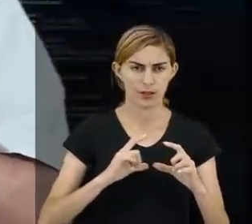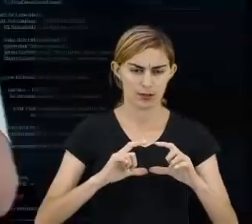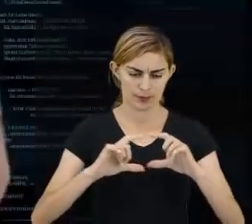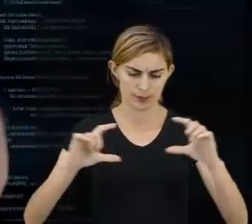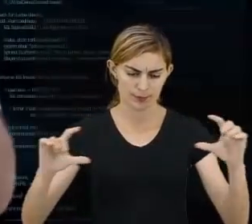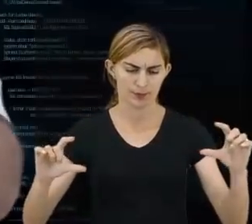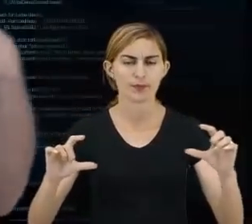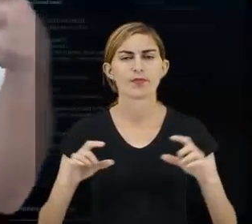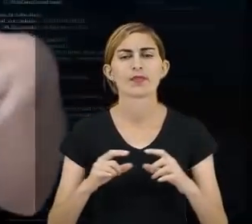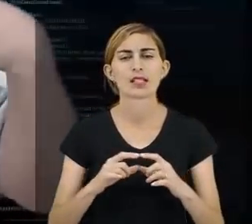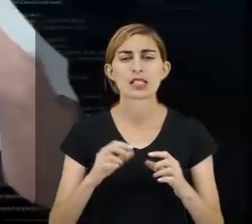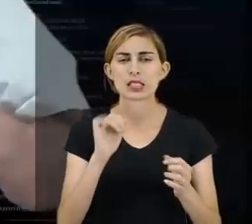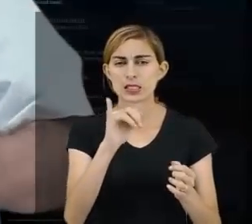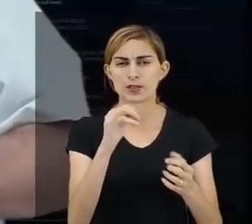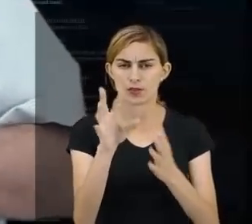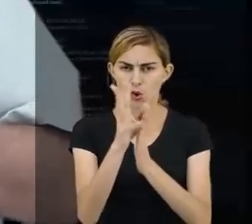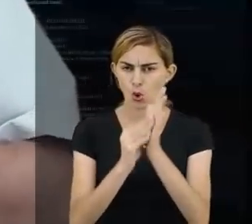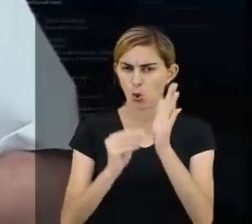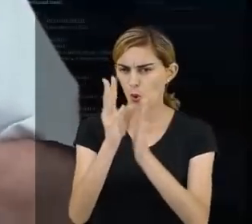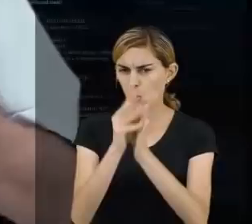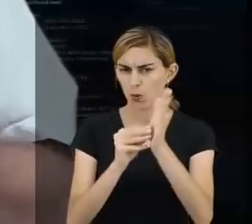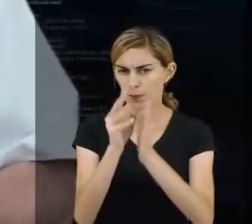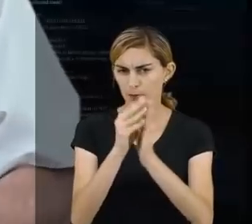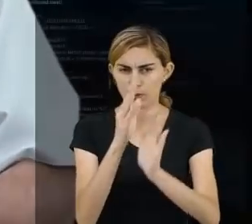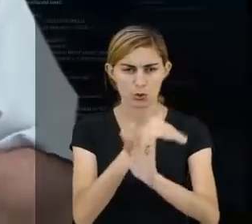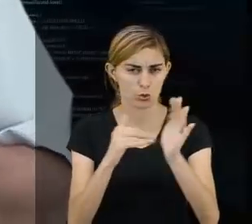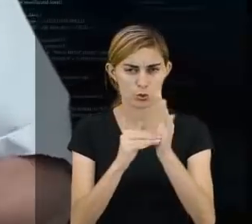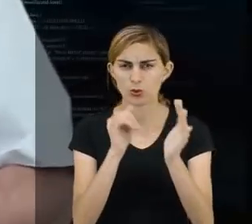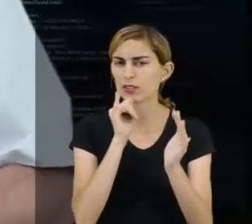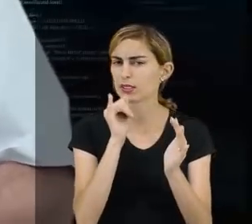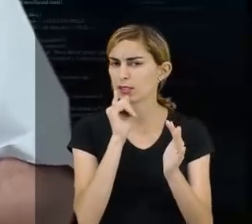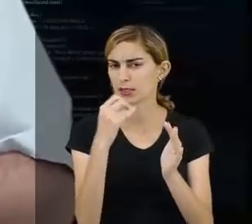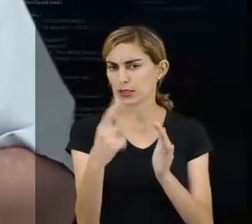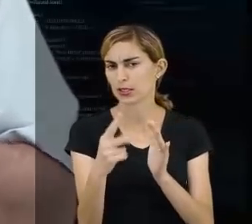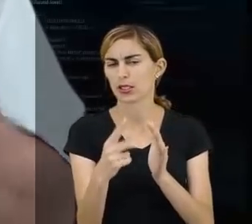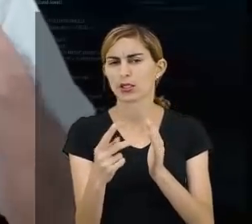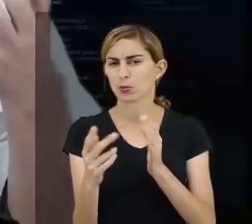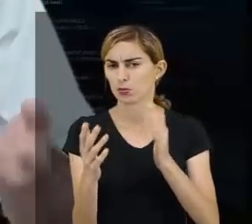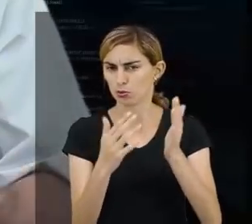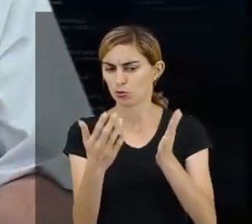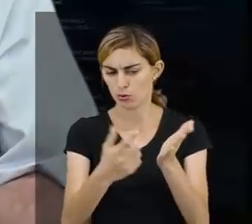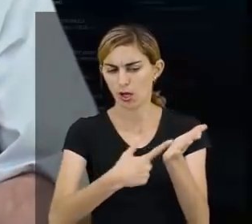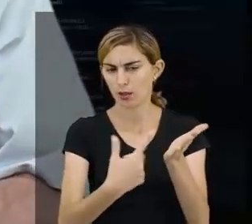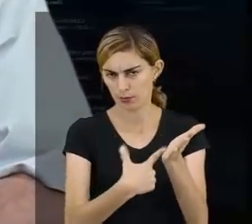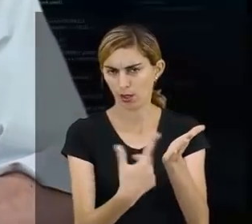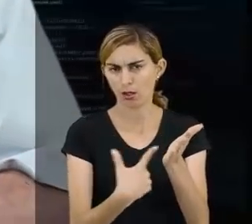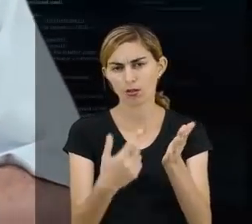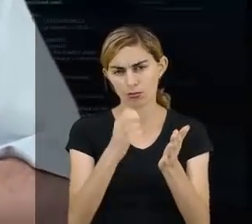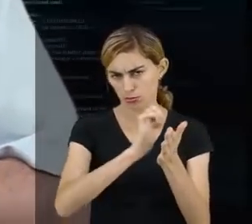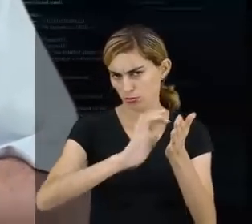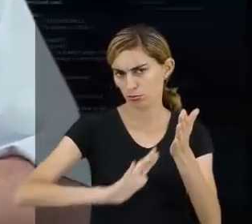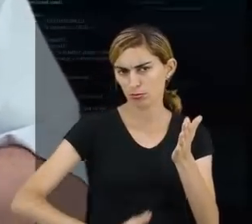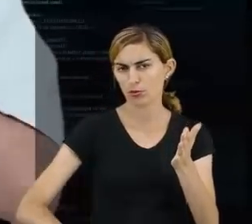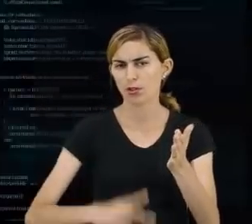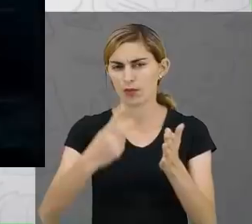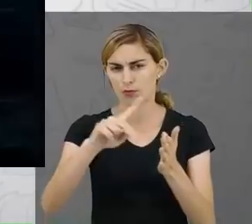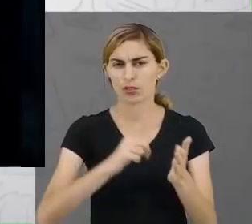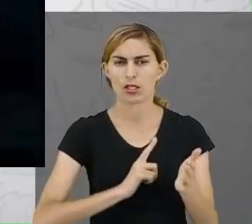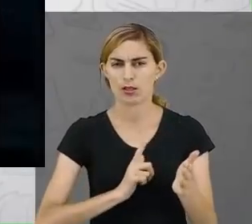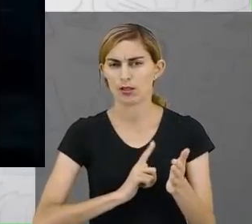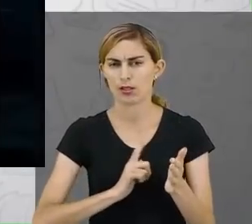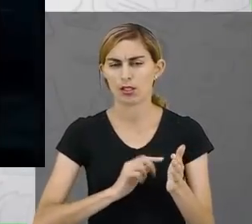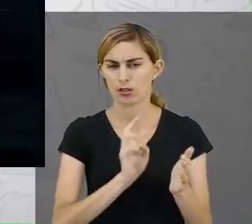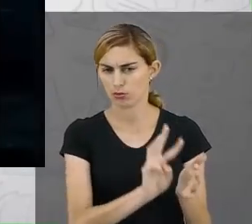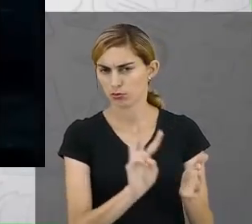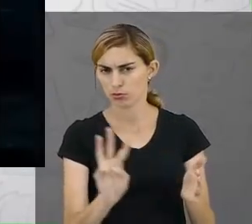outras. Se você copiar todos os exemplos do texto do caderno de exercício, você vai ter